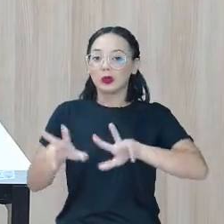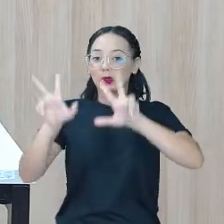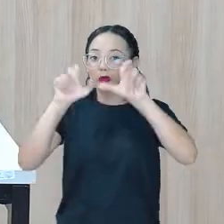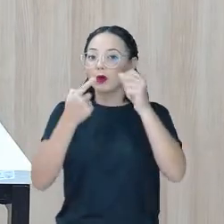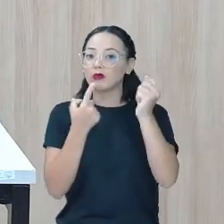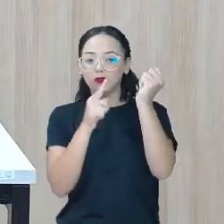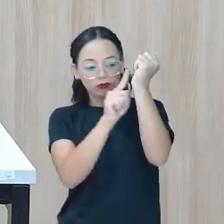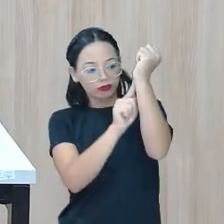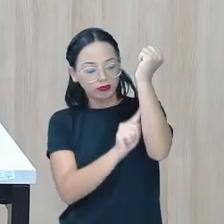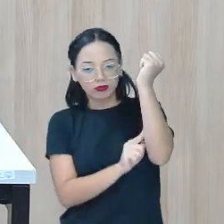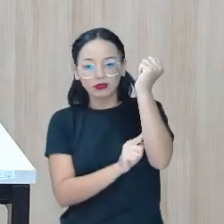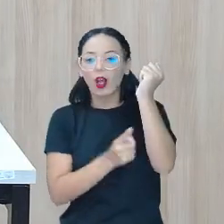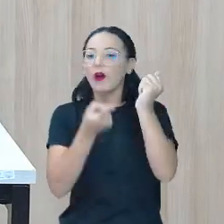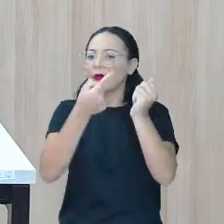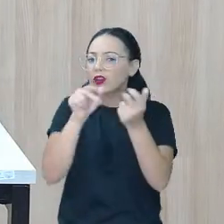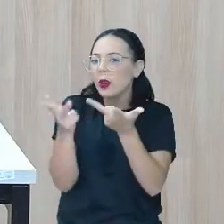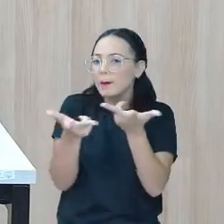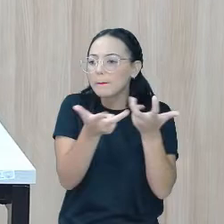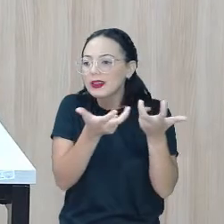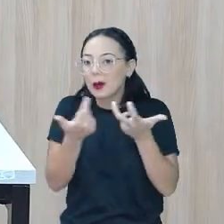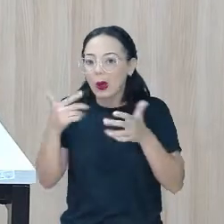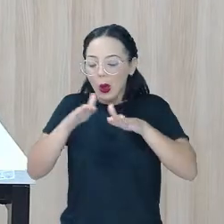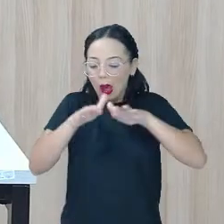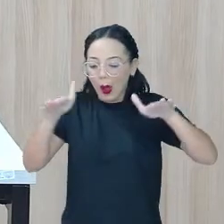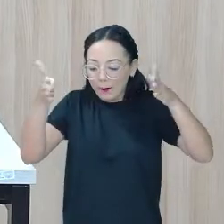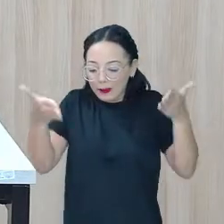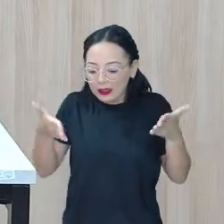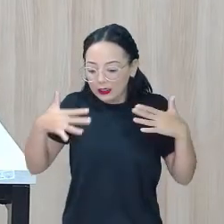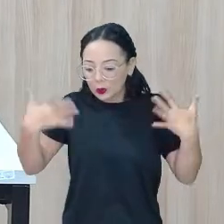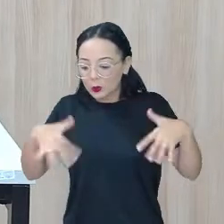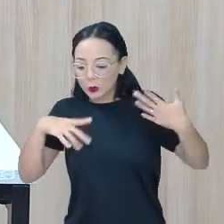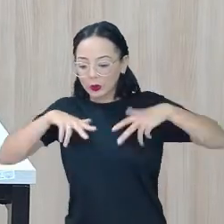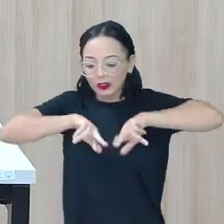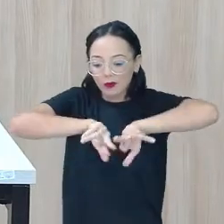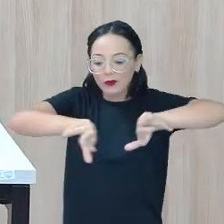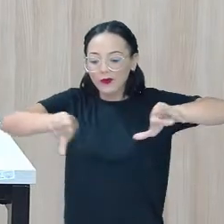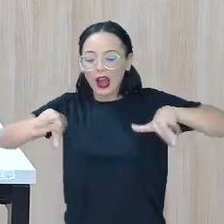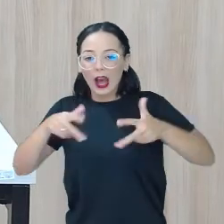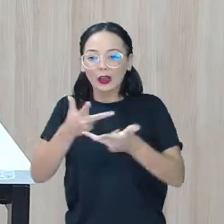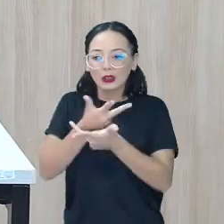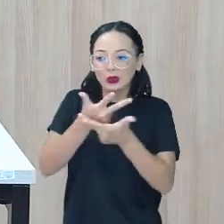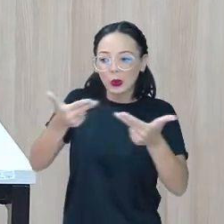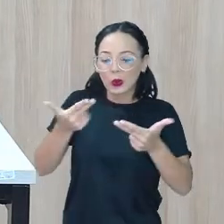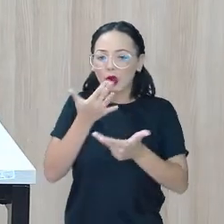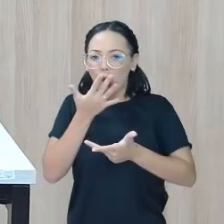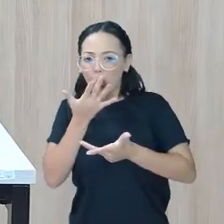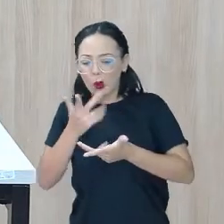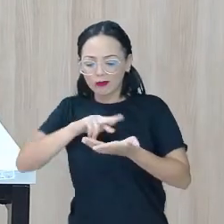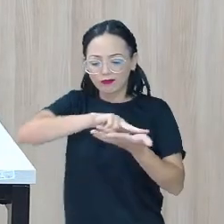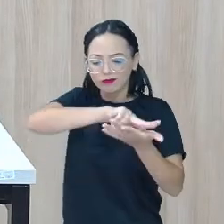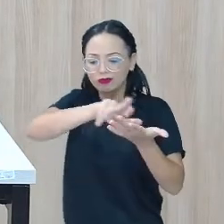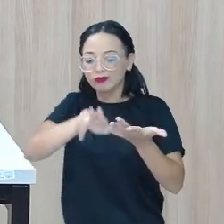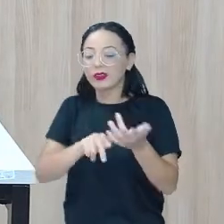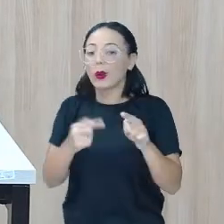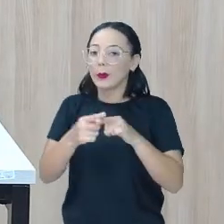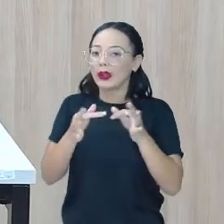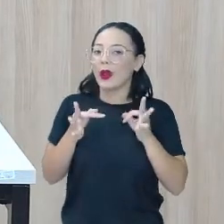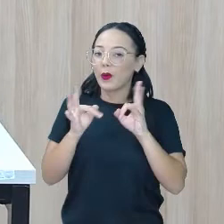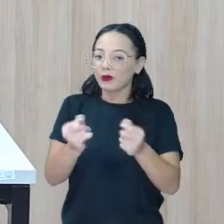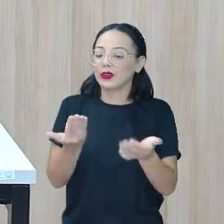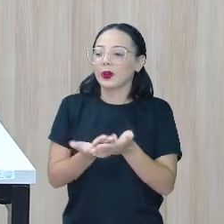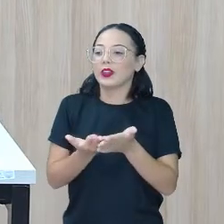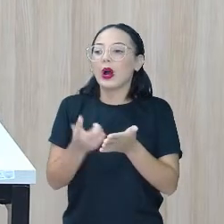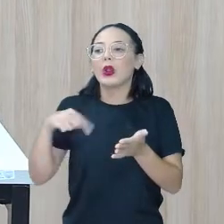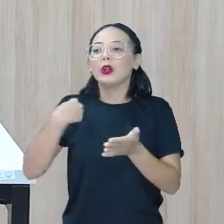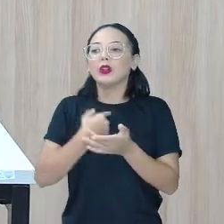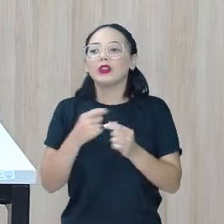do sangue. Vocês devem perceber que a minha mesa hoje tem um monte de becas coloridos, porque no finalzinho dessa aula